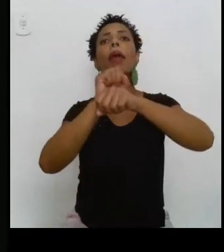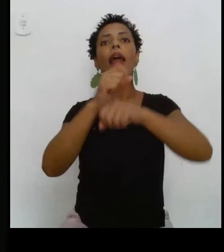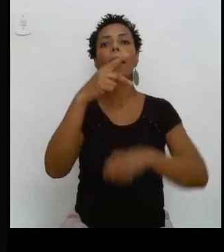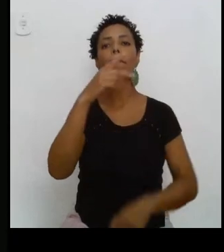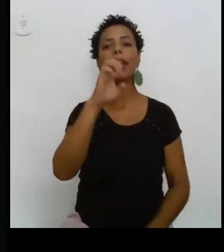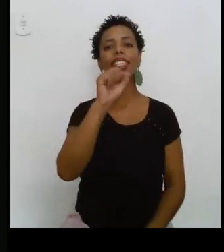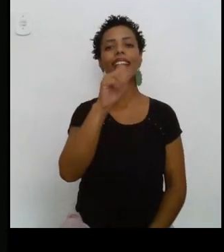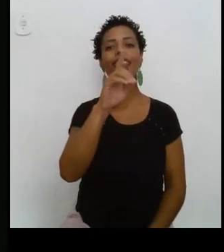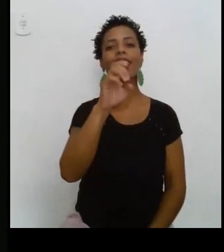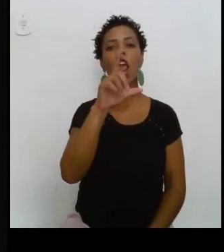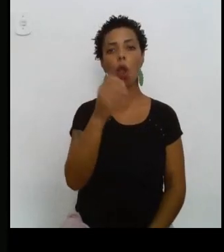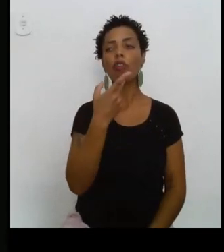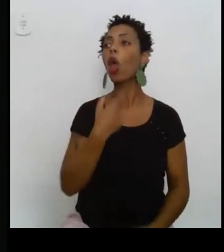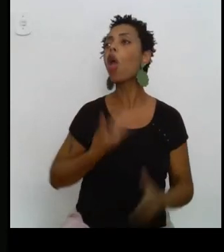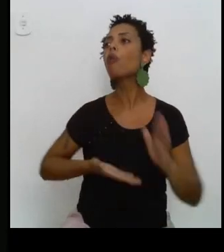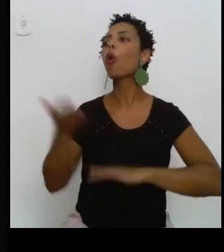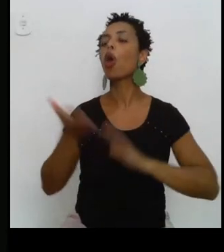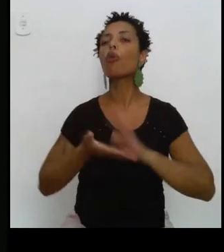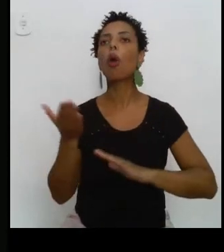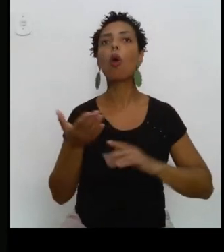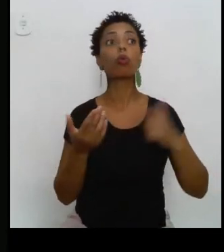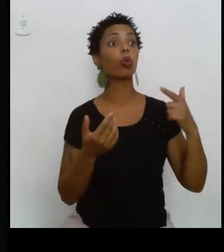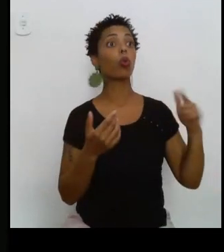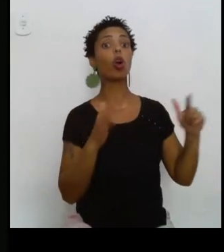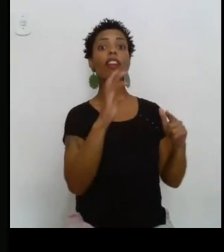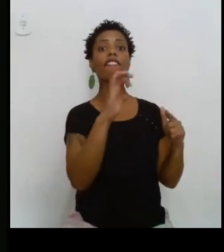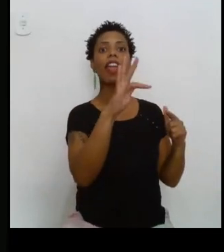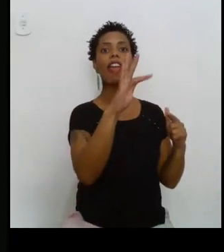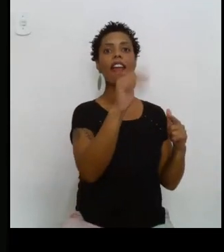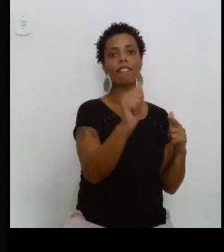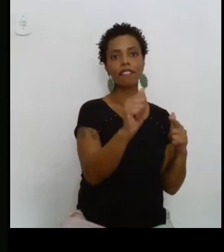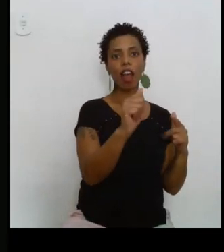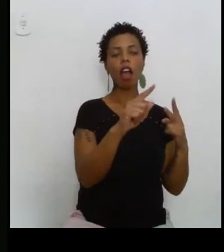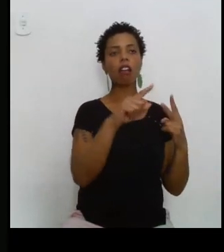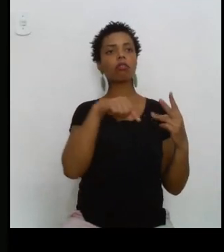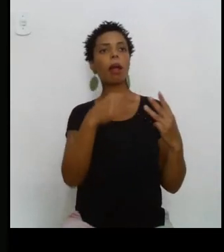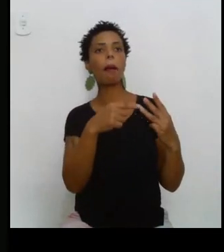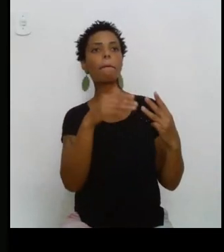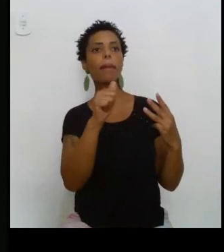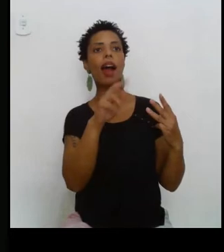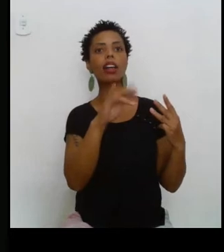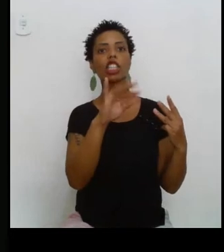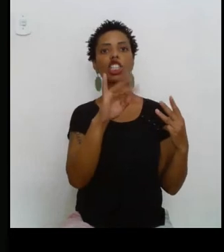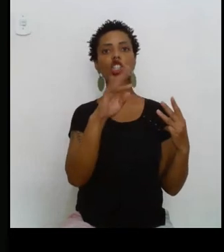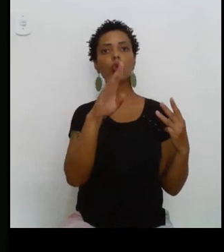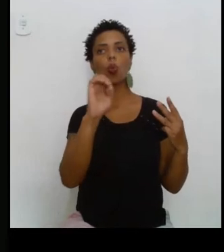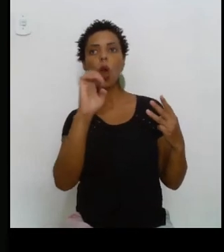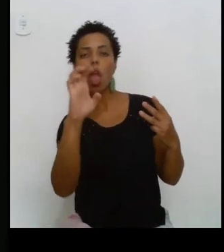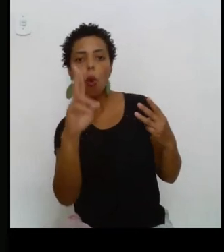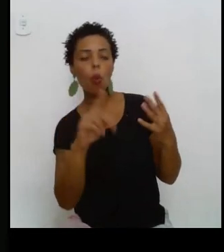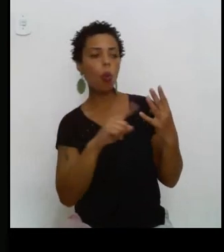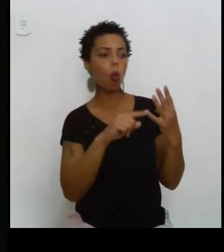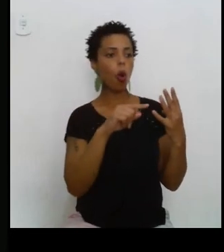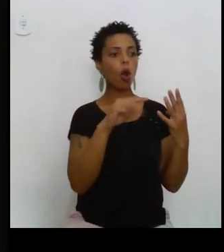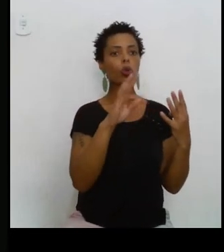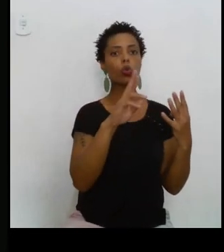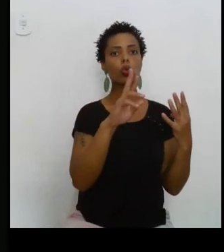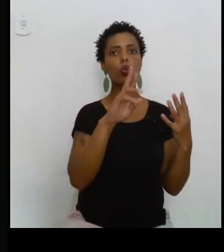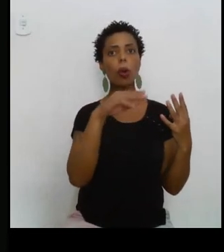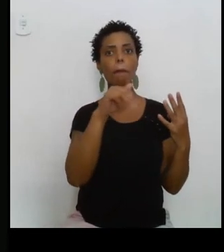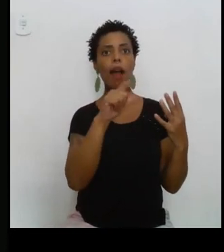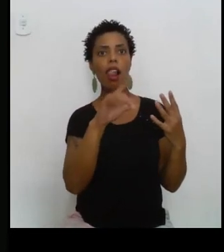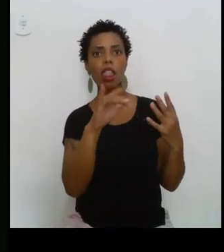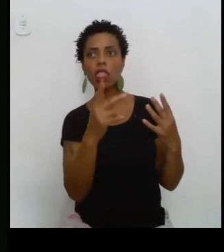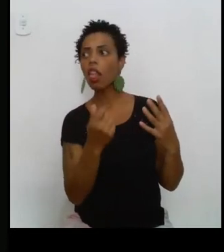eu também dessa vez FIFA em seguida marítimo eu e Turmalina e também corre para alcançar o